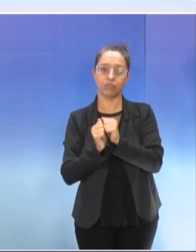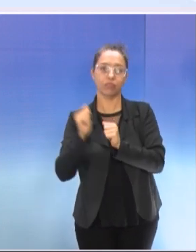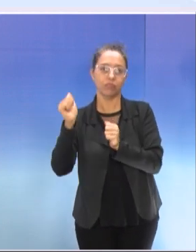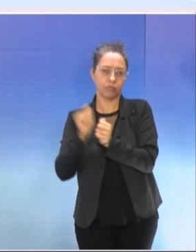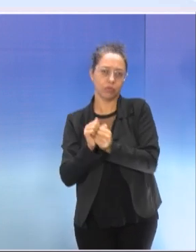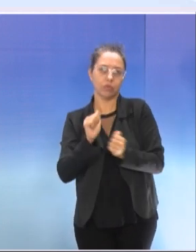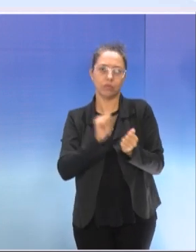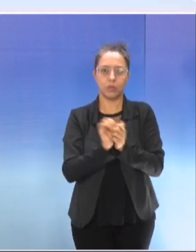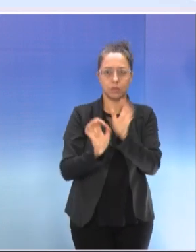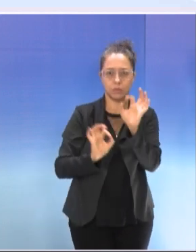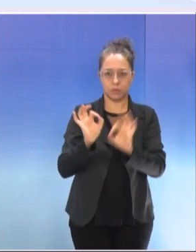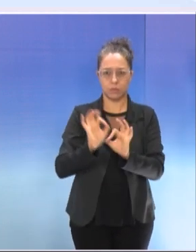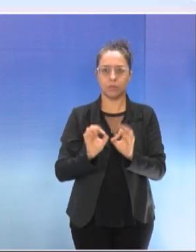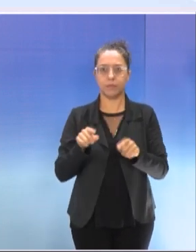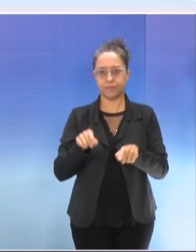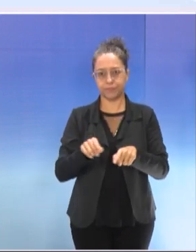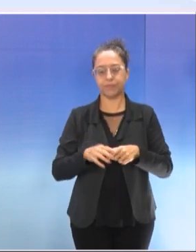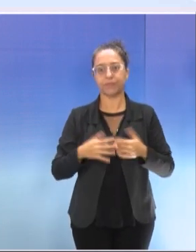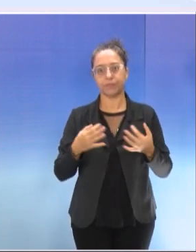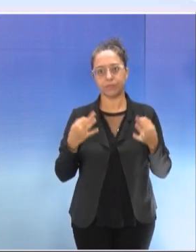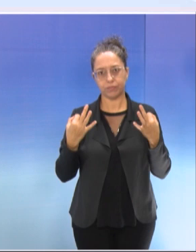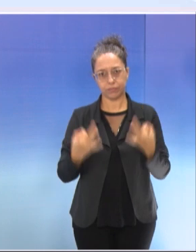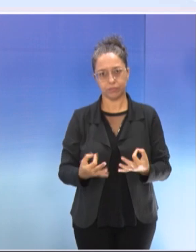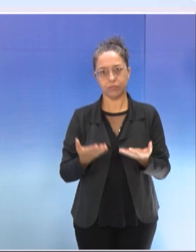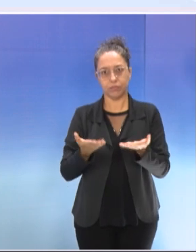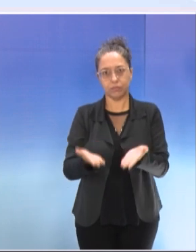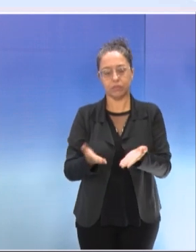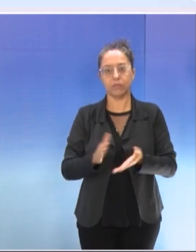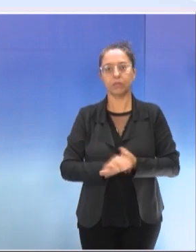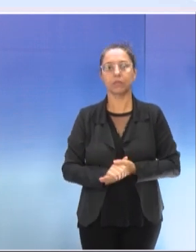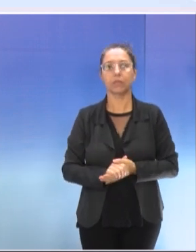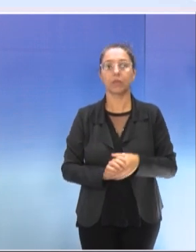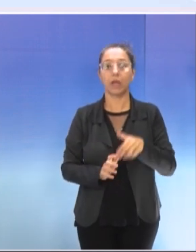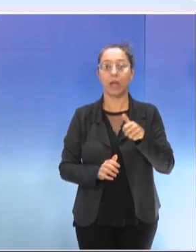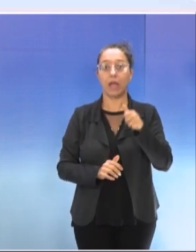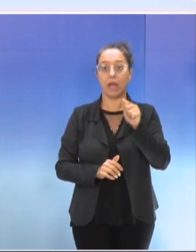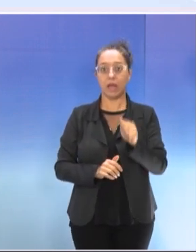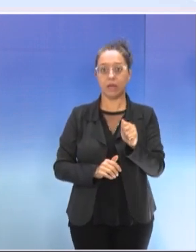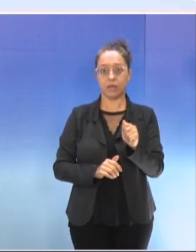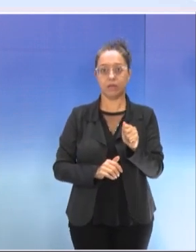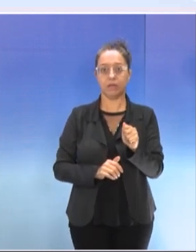E azim com azim, deu azim,